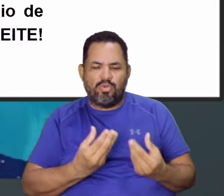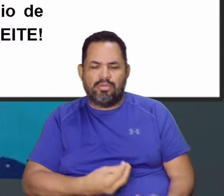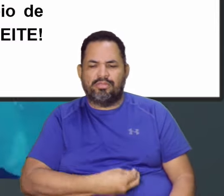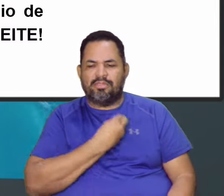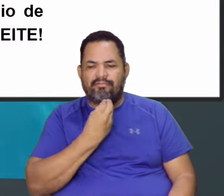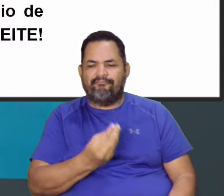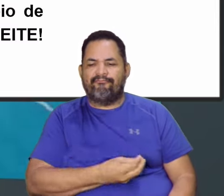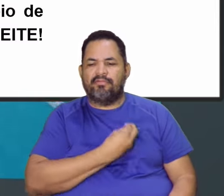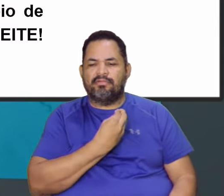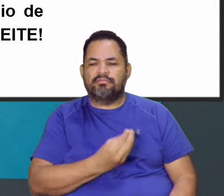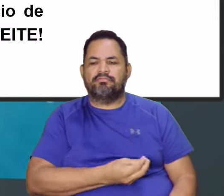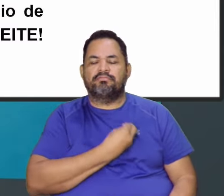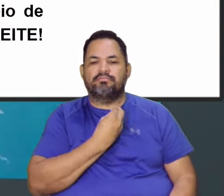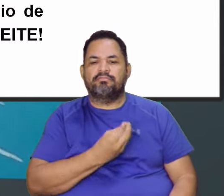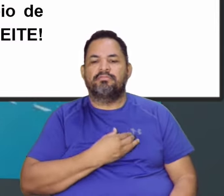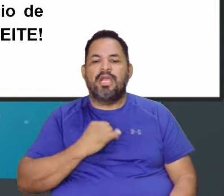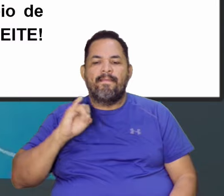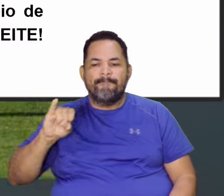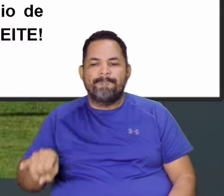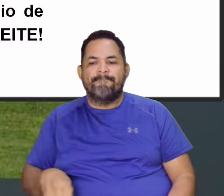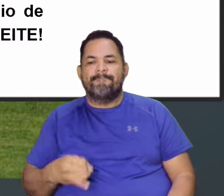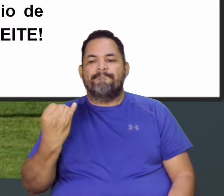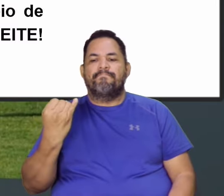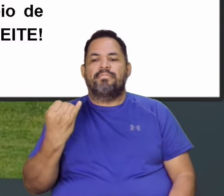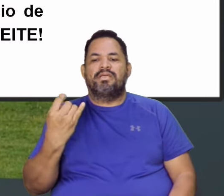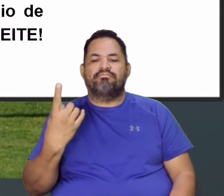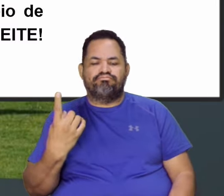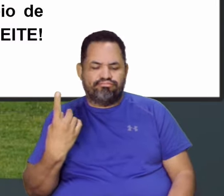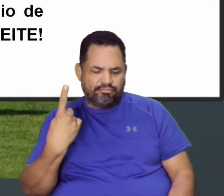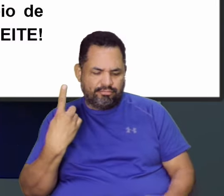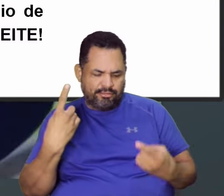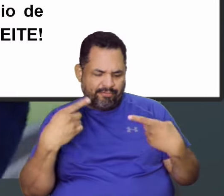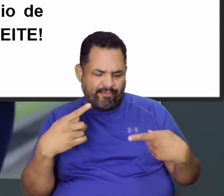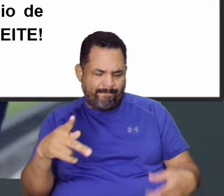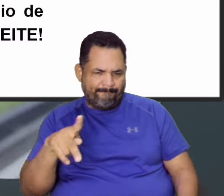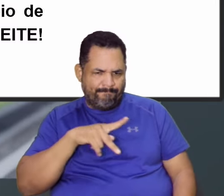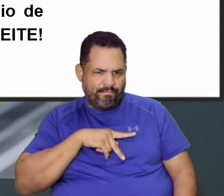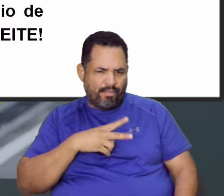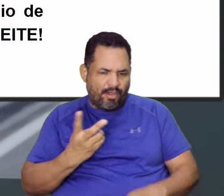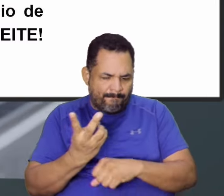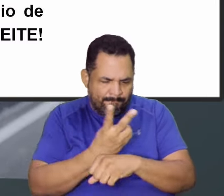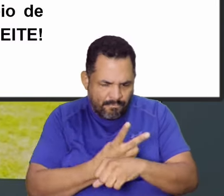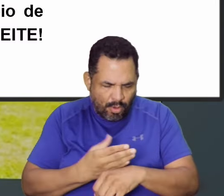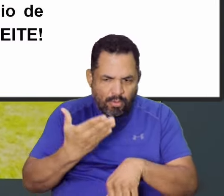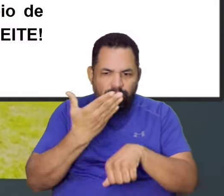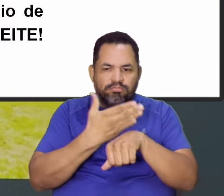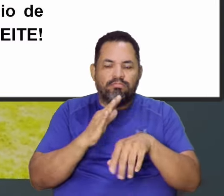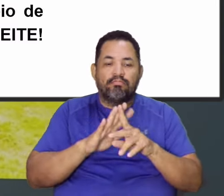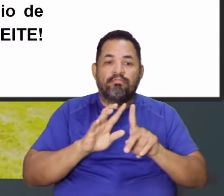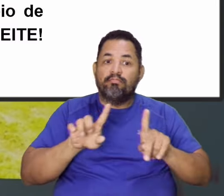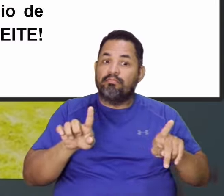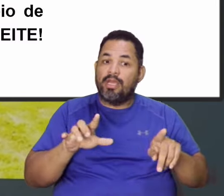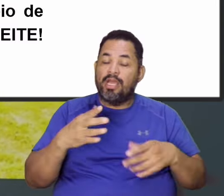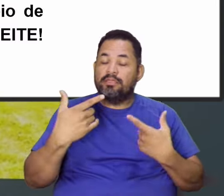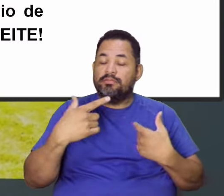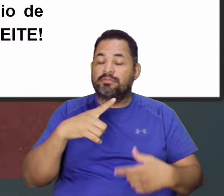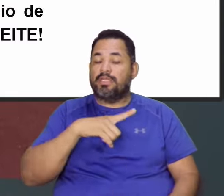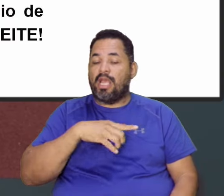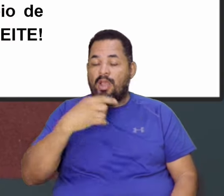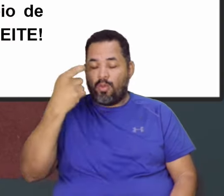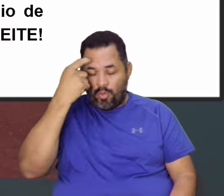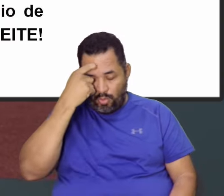estudante Aproveite esses espaços se desafie tá busque essas práticas mas tenha consciência